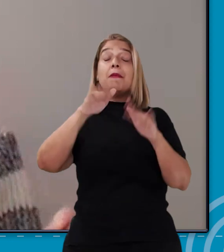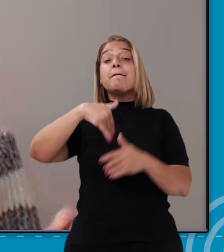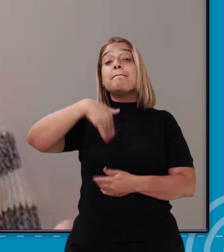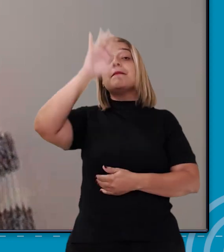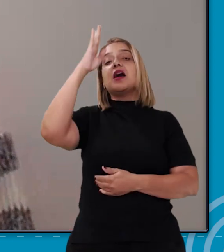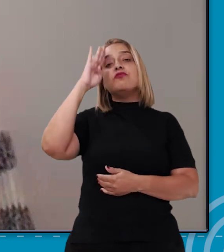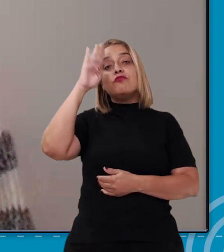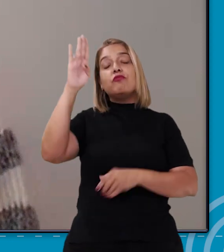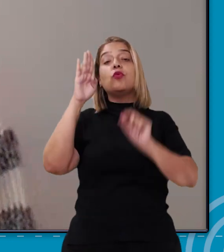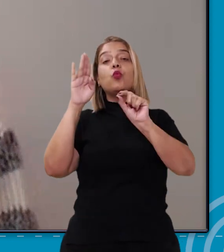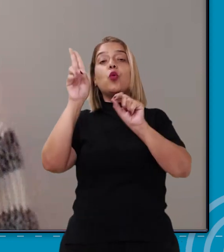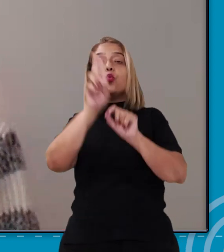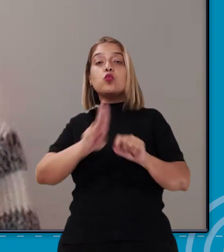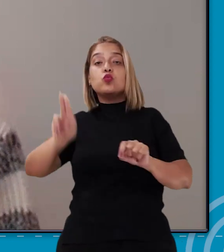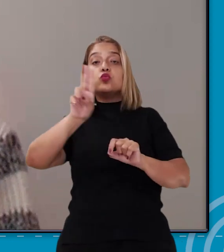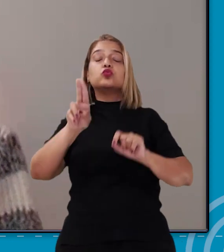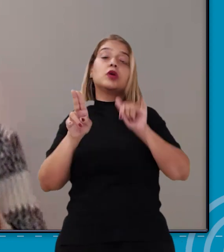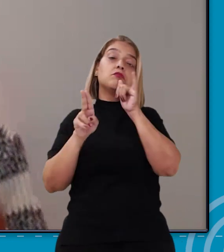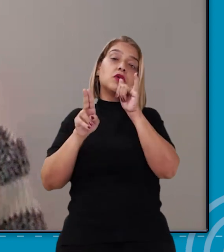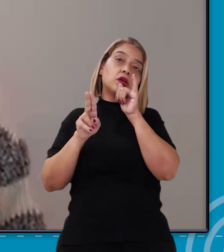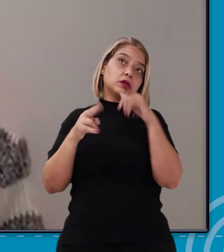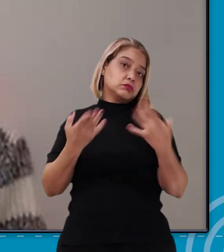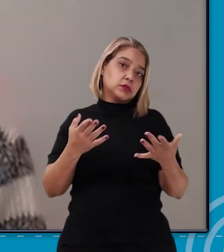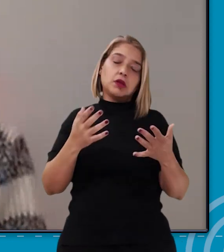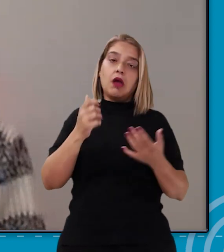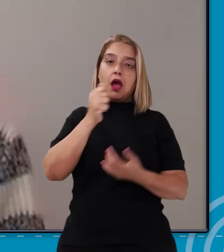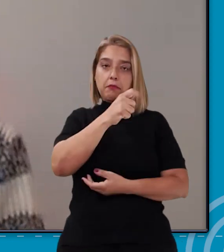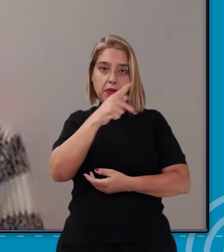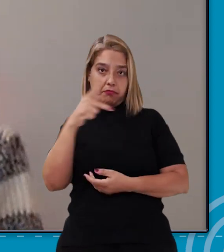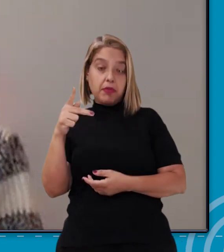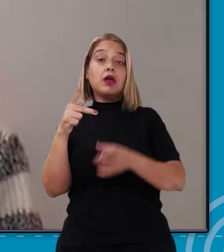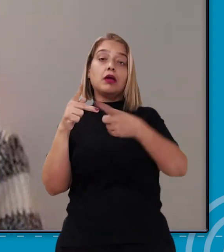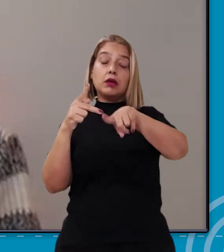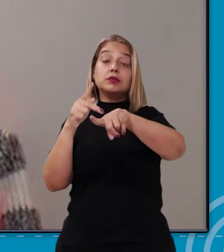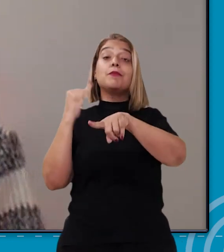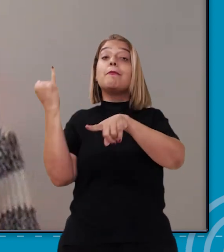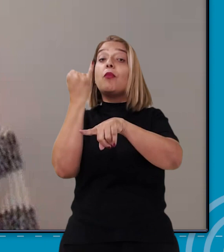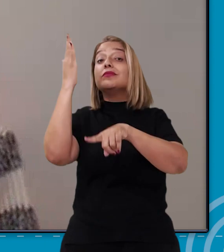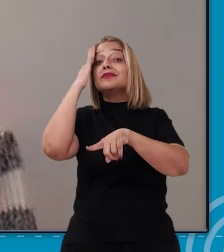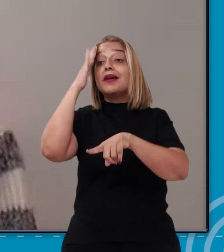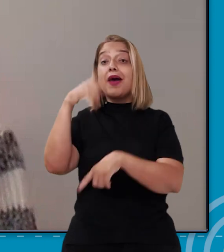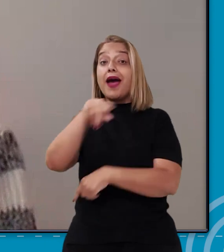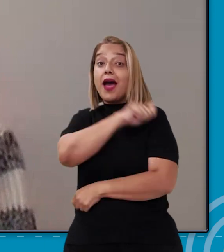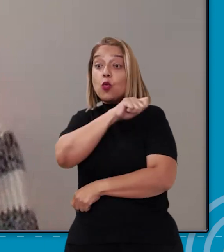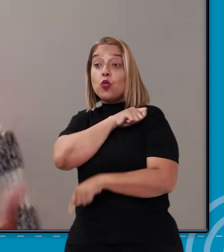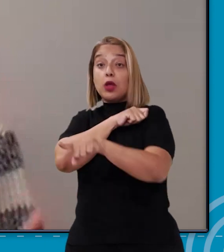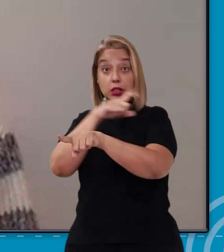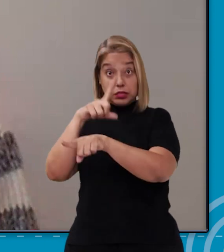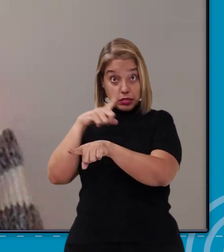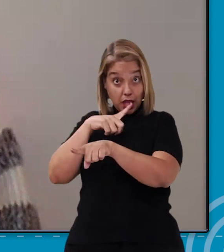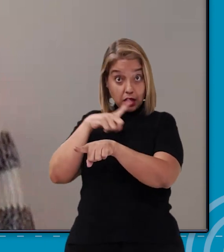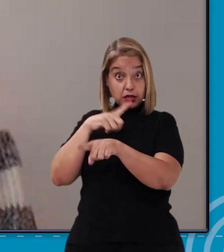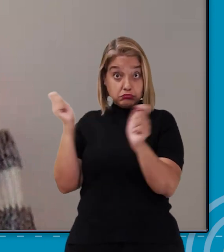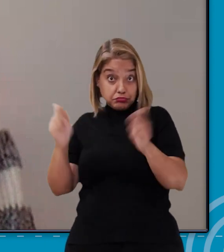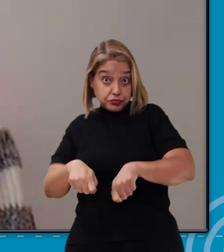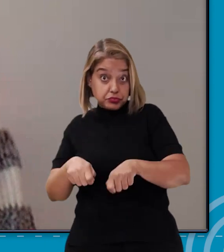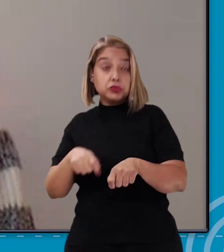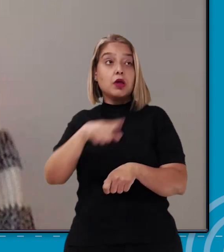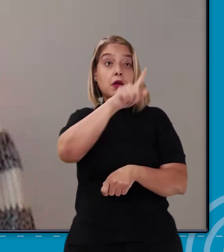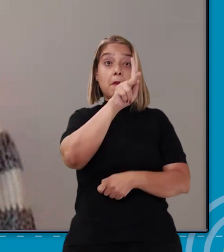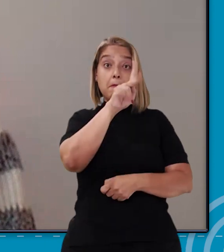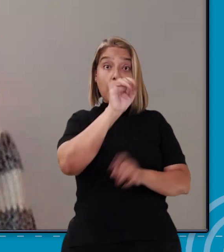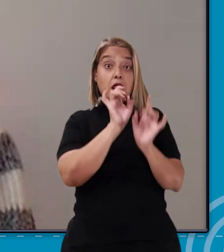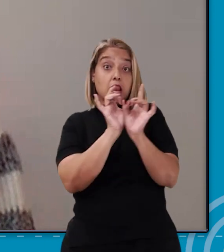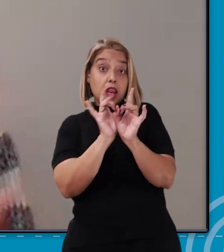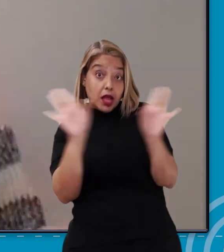É importante só destacar que, no caso de uso de dispositivos móveis, é importante saber se os alunos